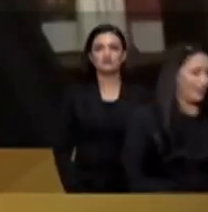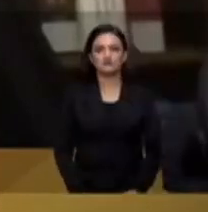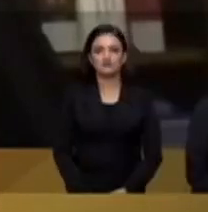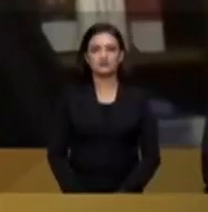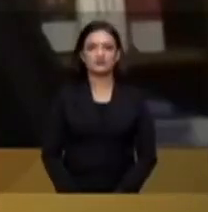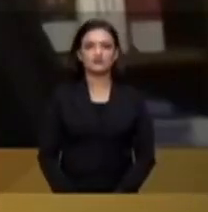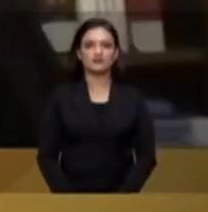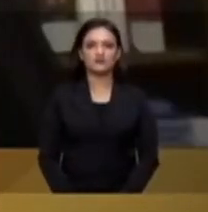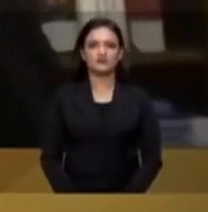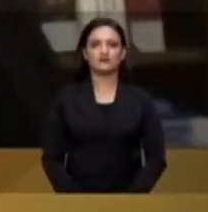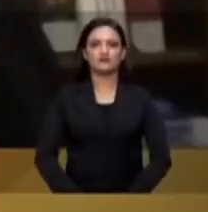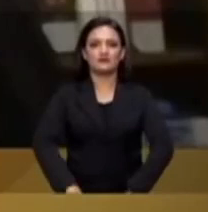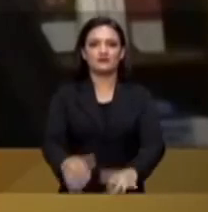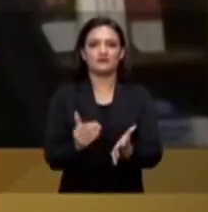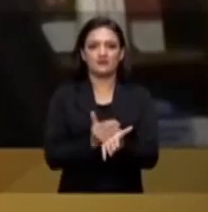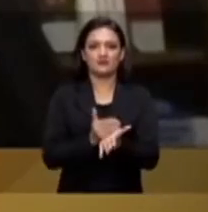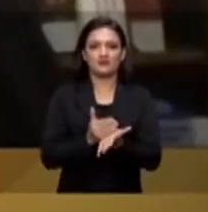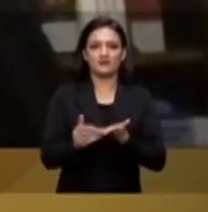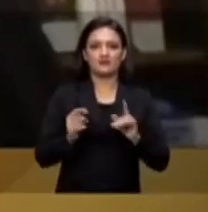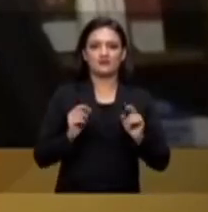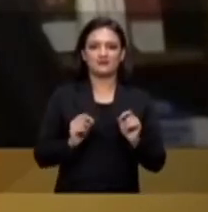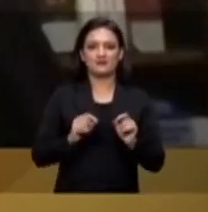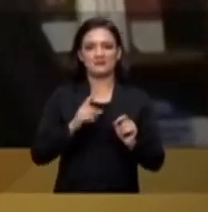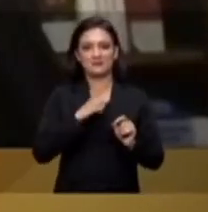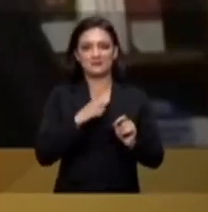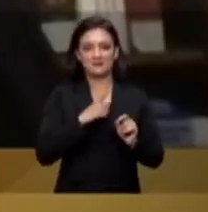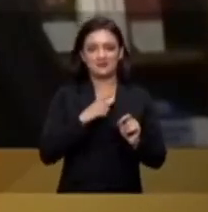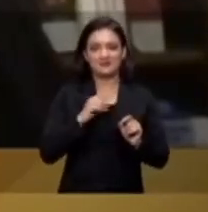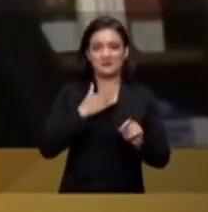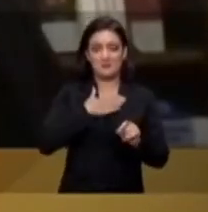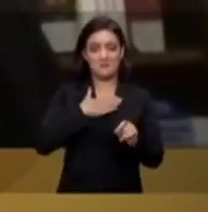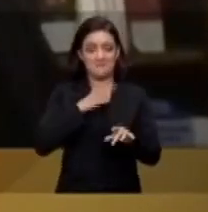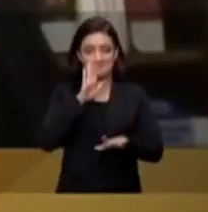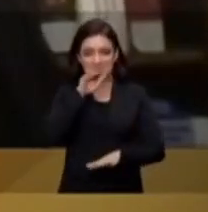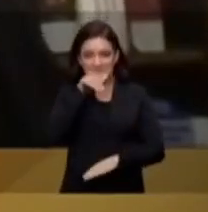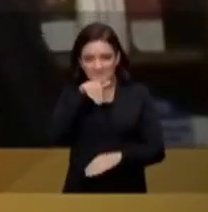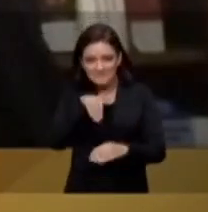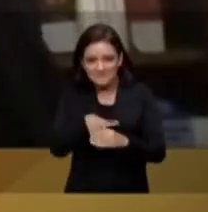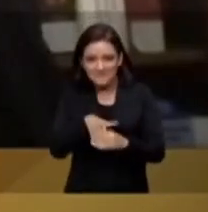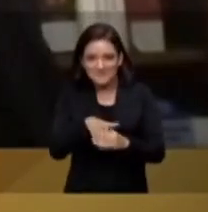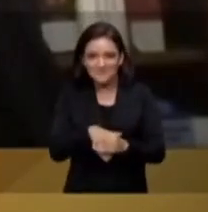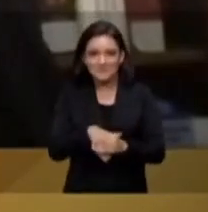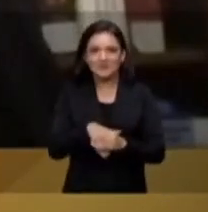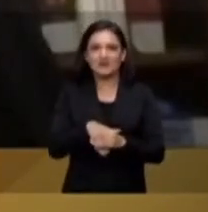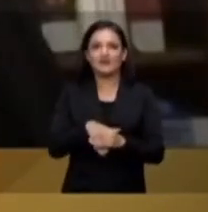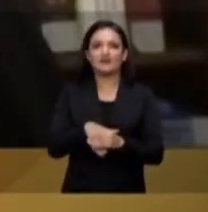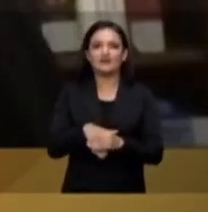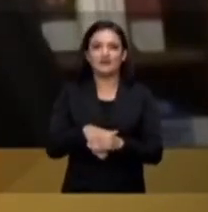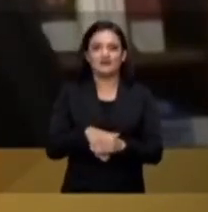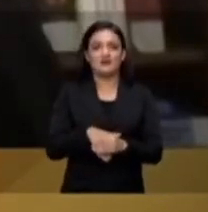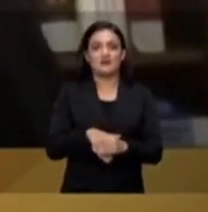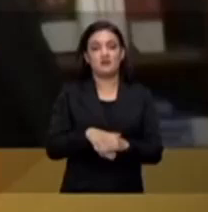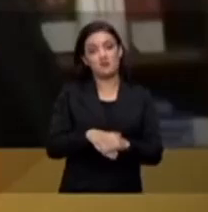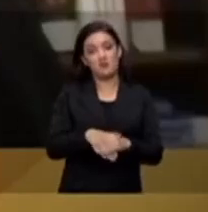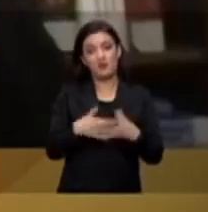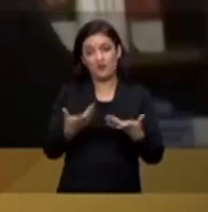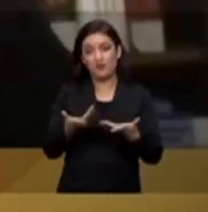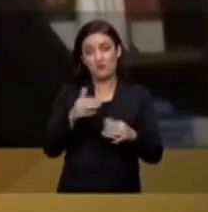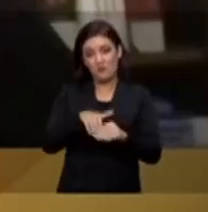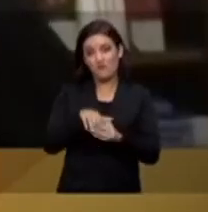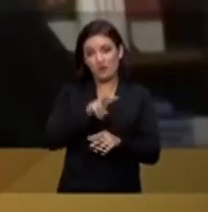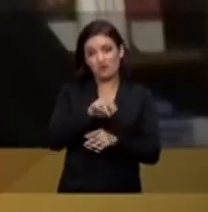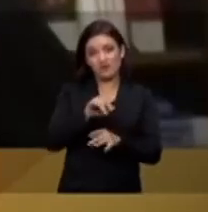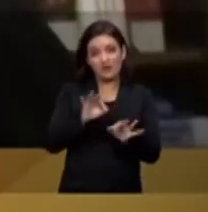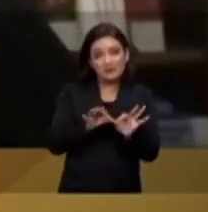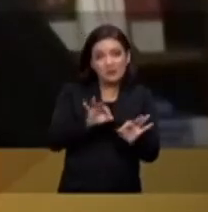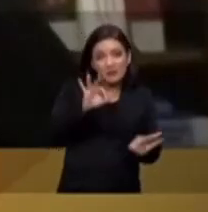sinto na obrigação de fundamentar um pouco mais o meu voto. Sei que já estamos adiantados no tempo, mas peço a compreensão de